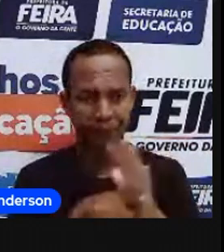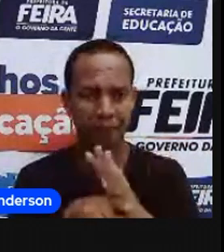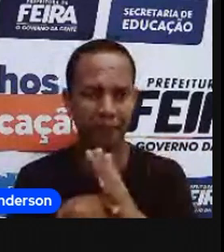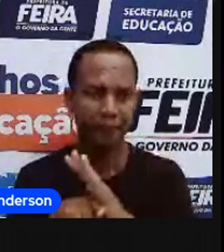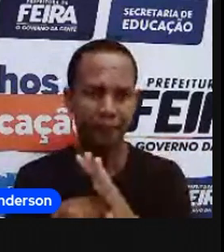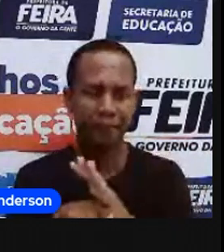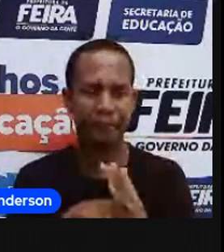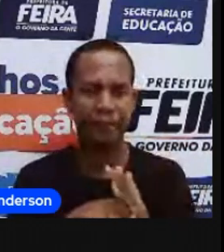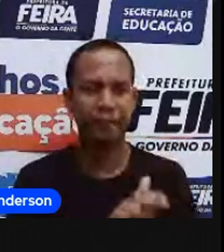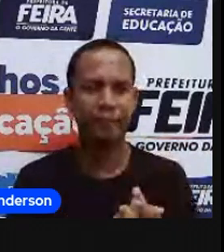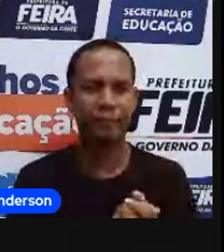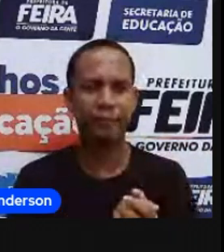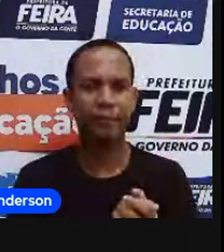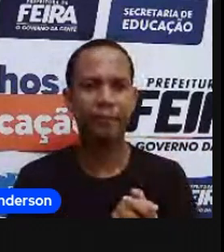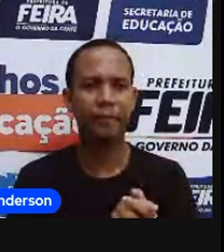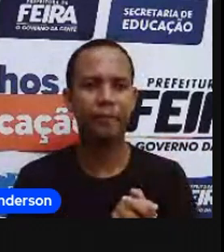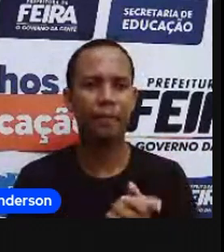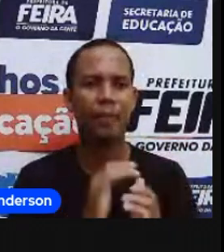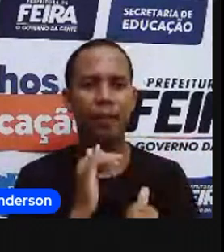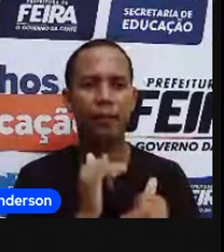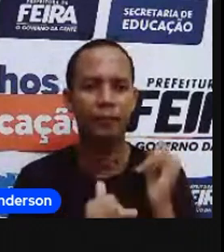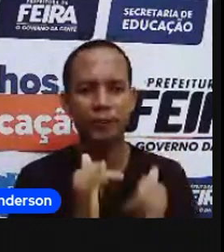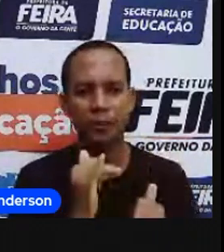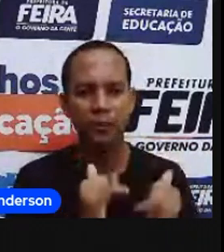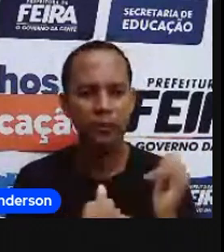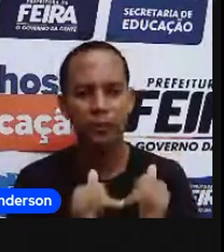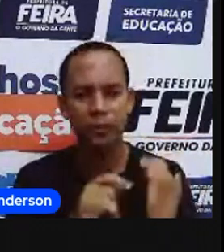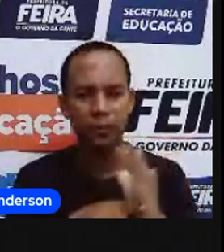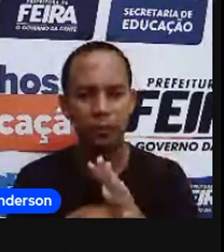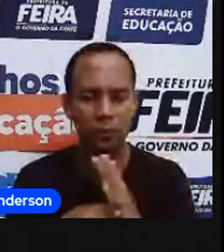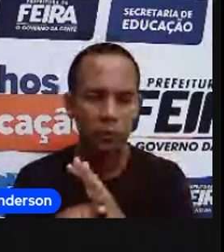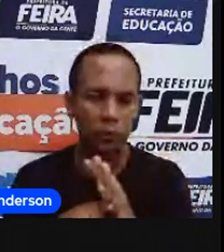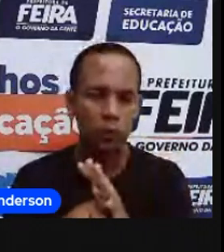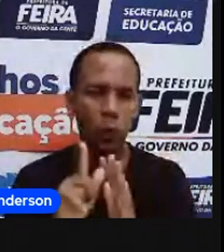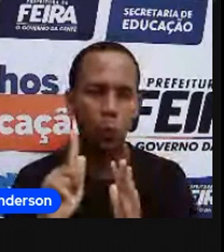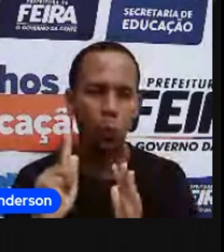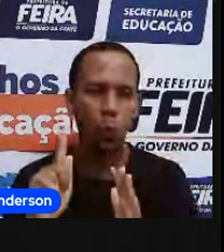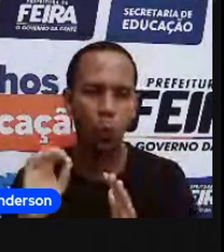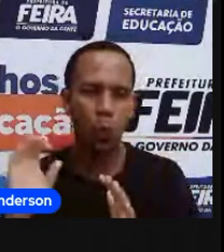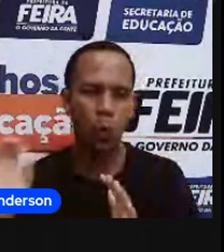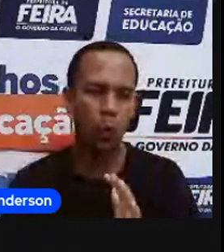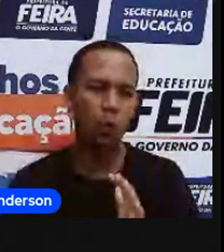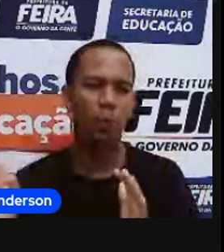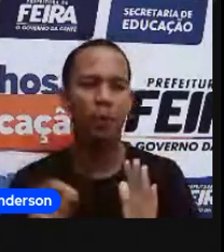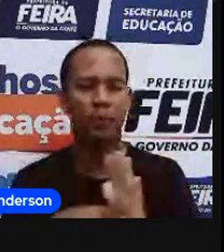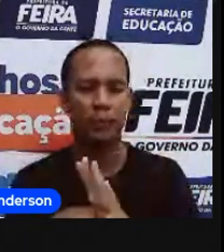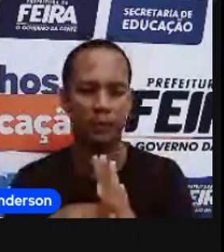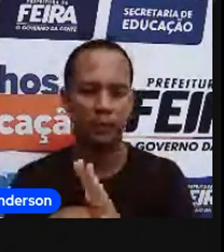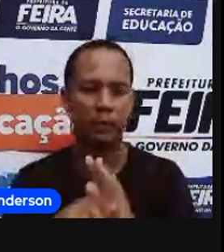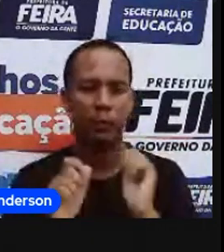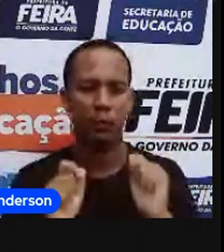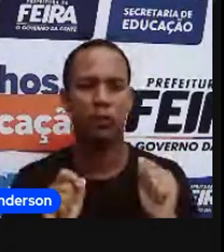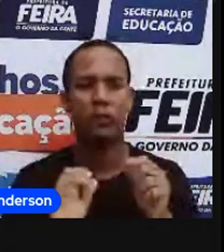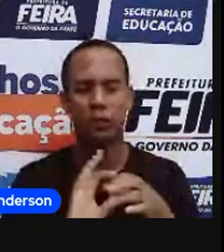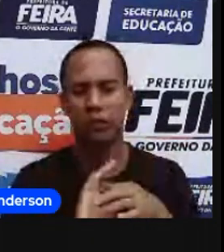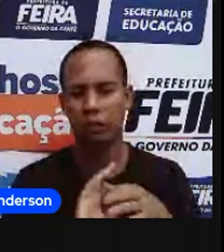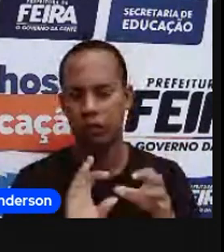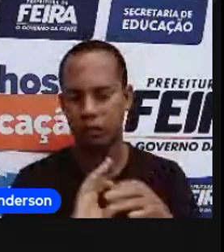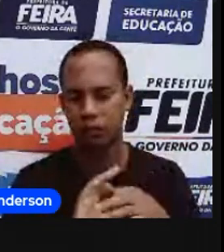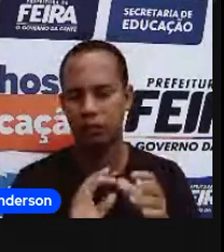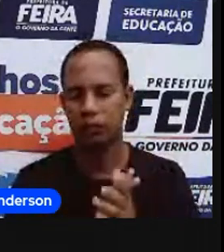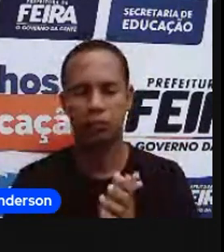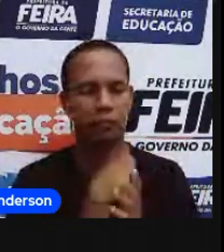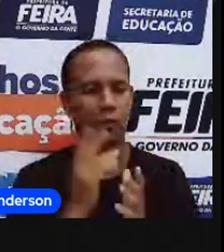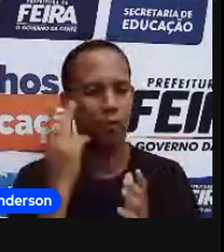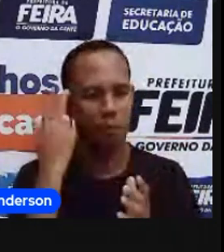pesquisar na internet, dar uma olhadinha lá no Google. Ah, não estou com acesso agora. O que eu posso